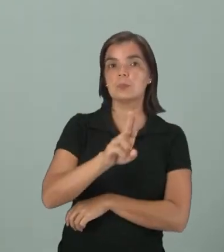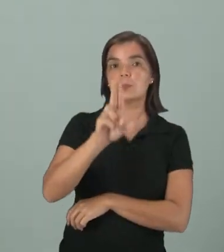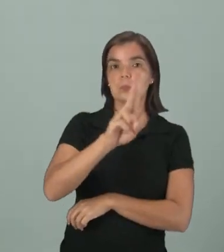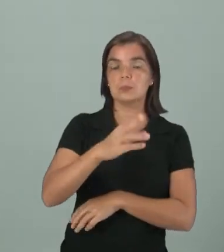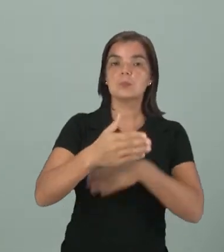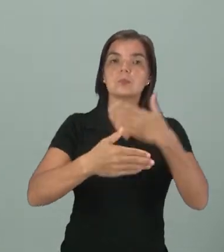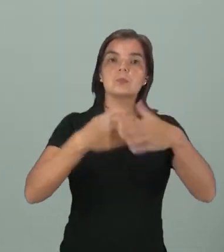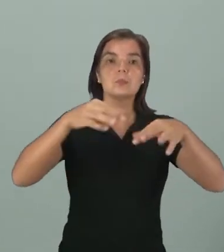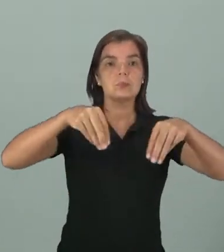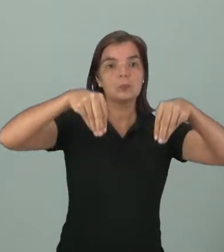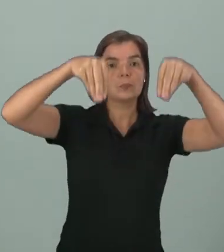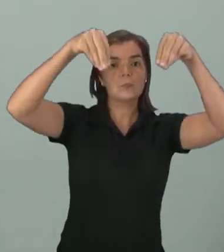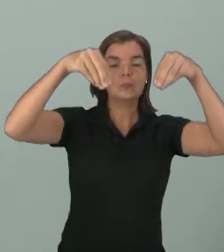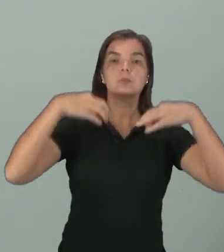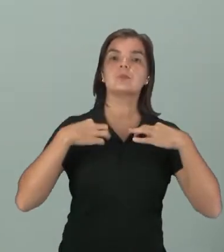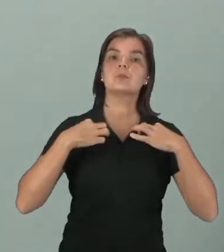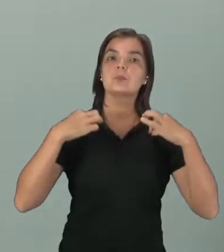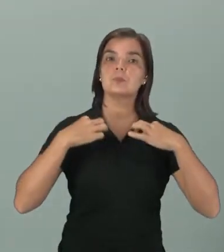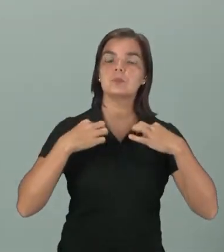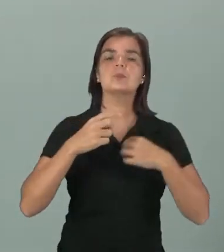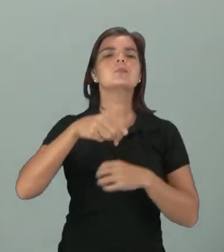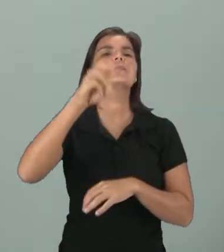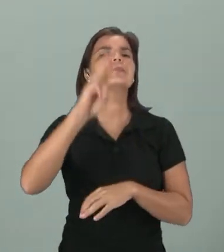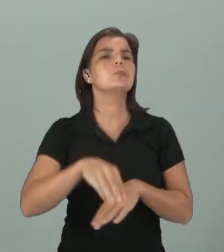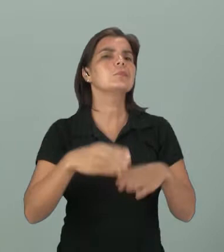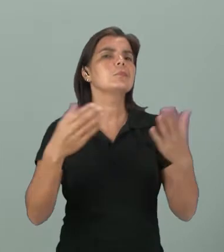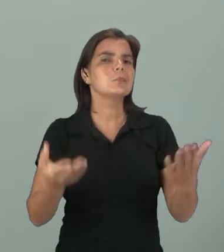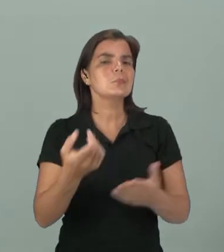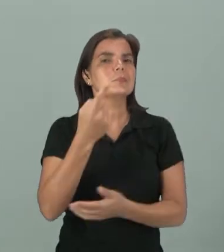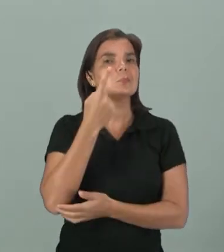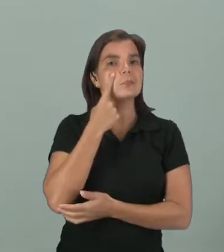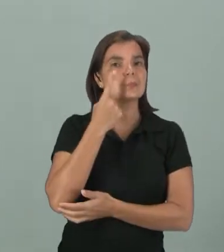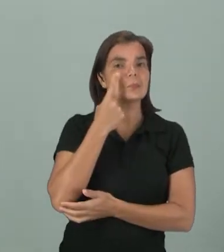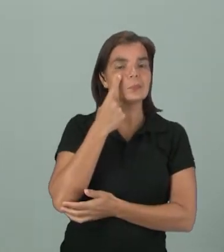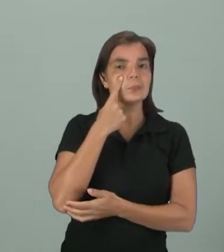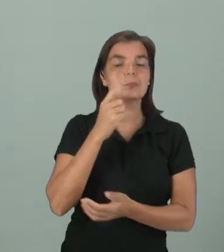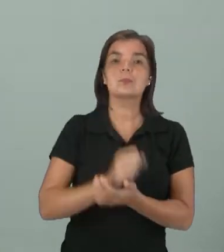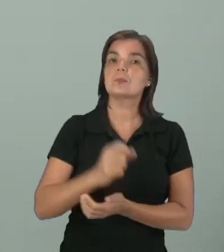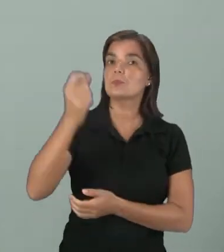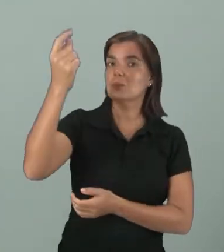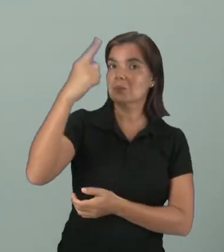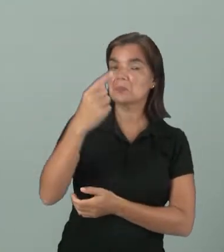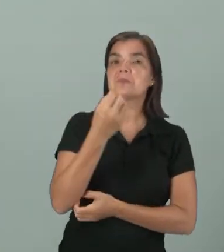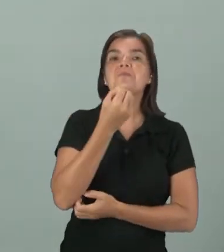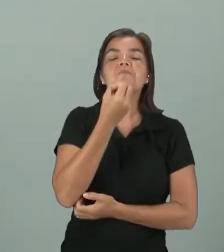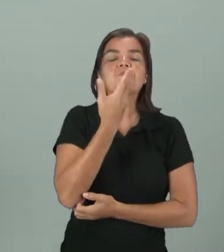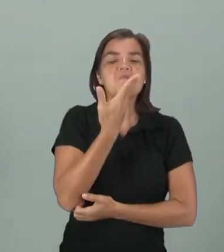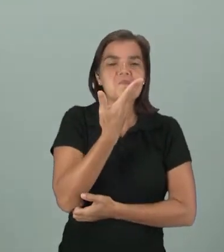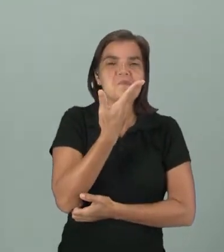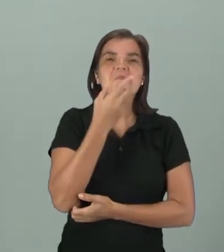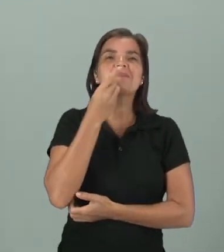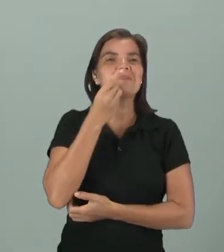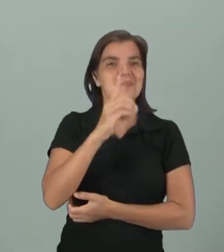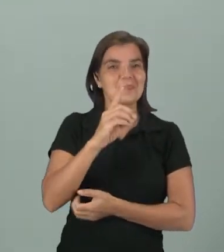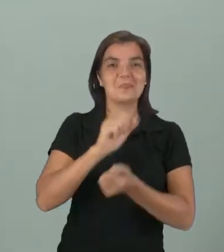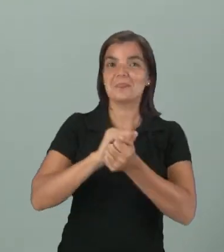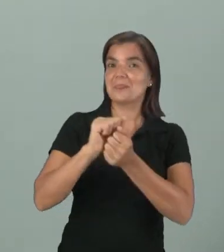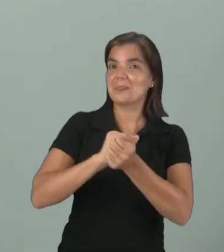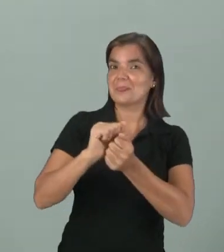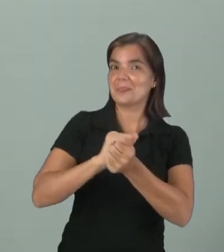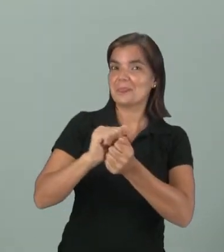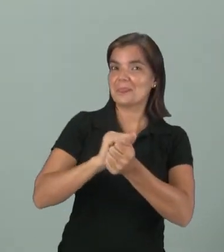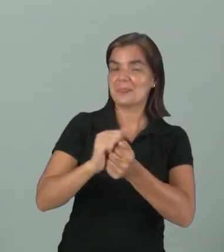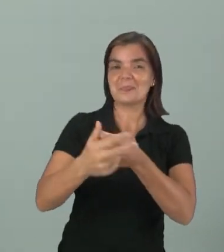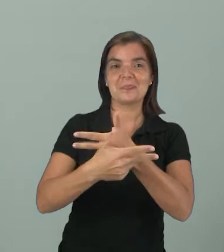no processo de secagem de roupas. Quem aqui já não ouviu o comentário? Que dia lindo de sol, hoje está um bom dia para se